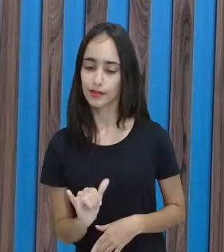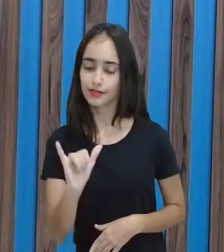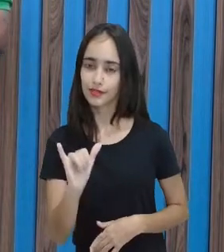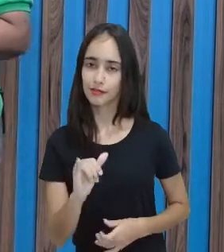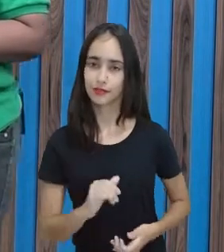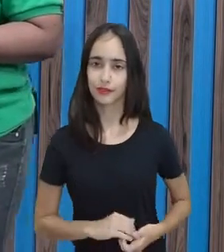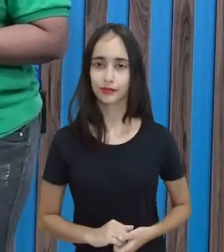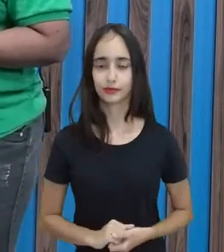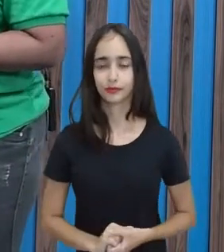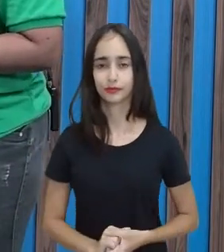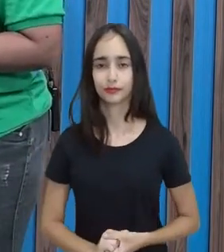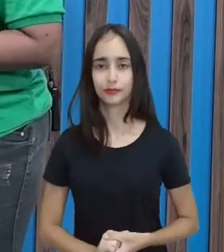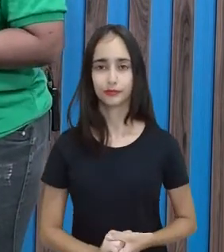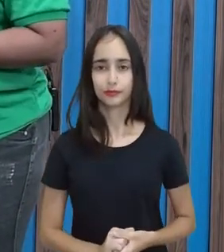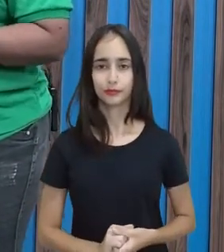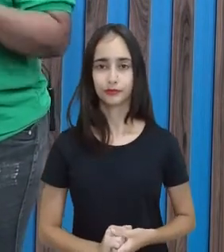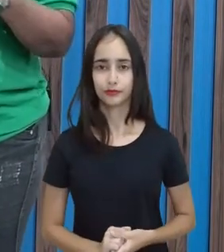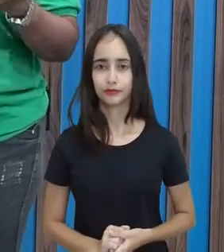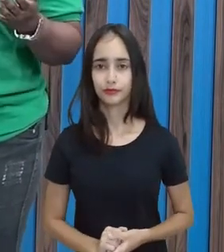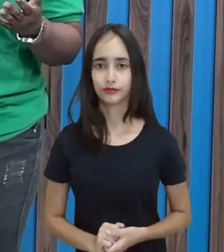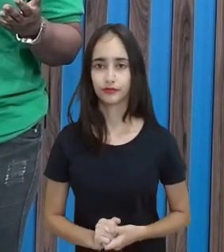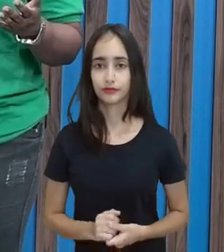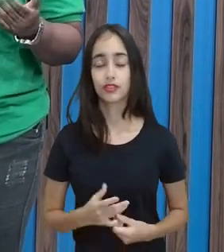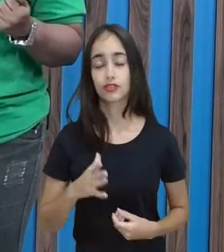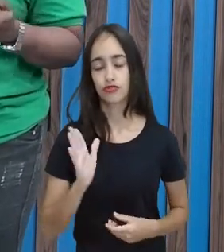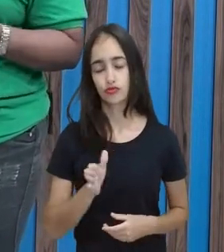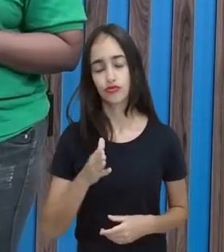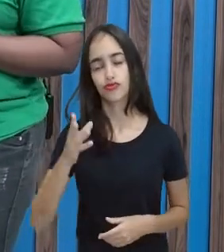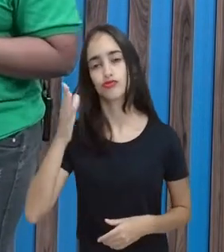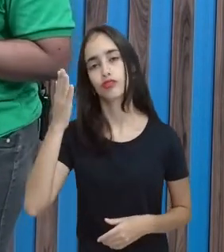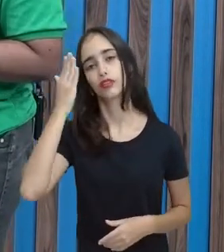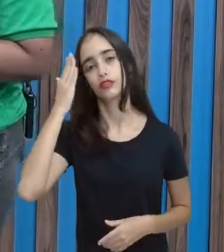correspondente a y. Visto isso,